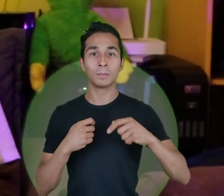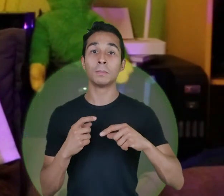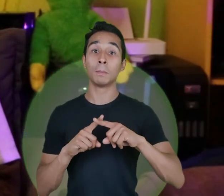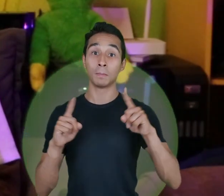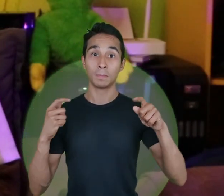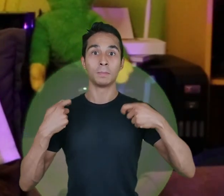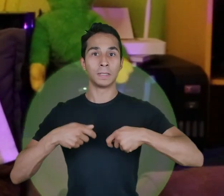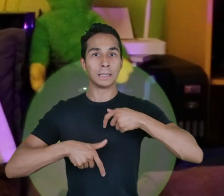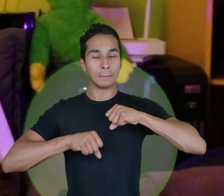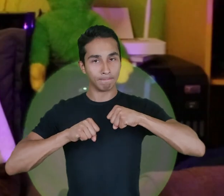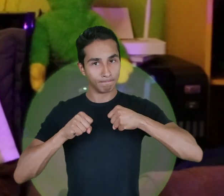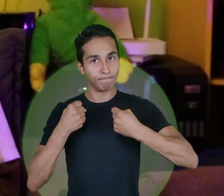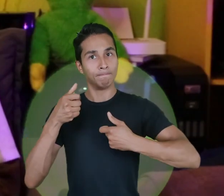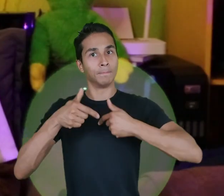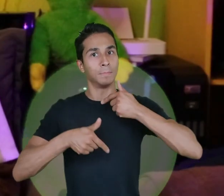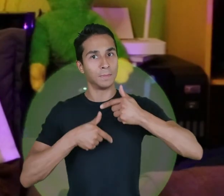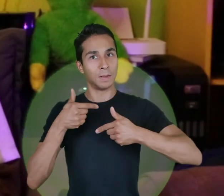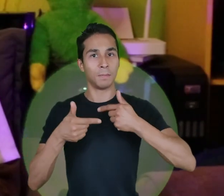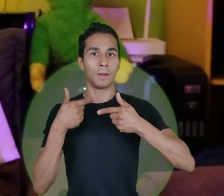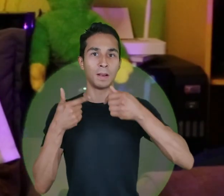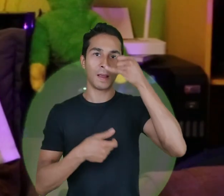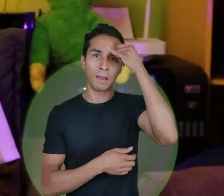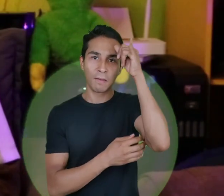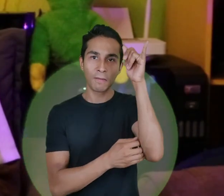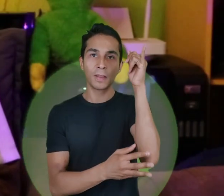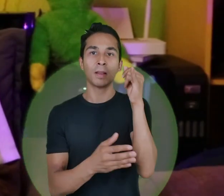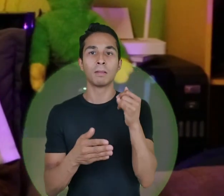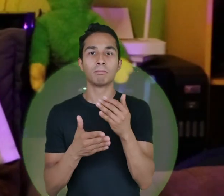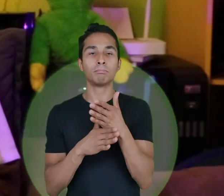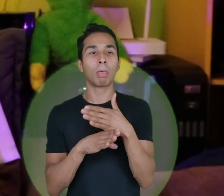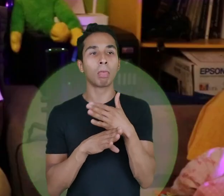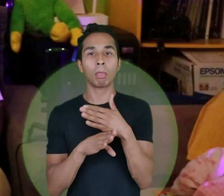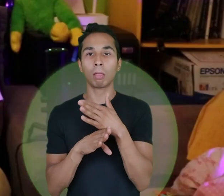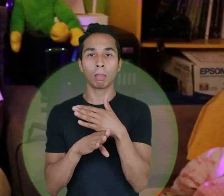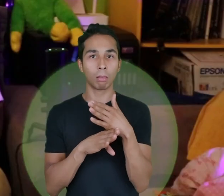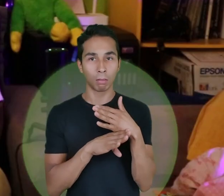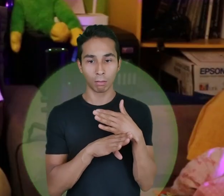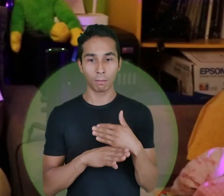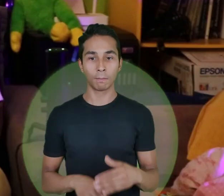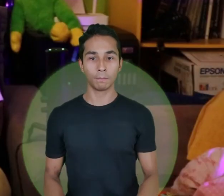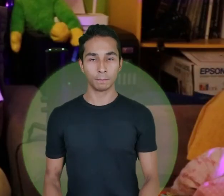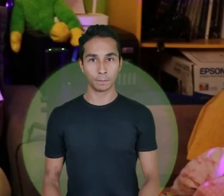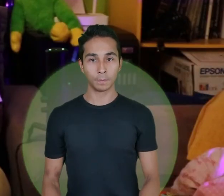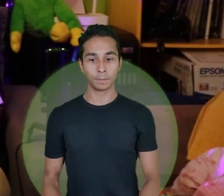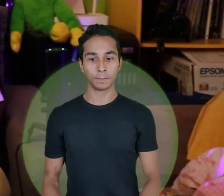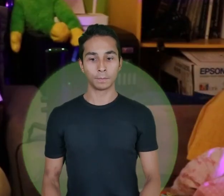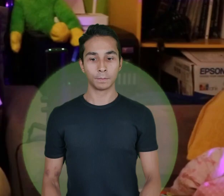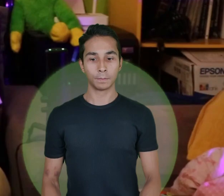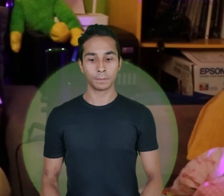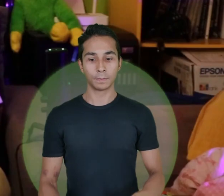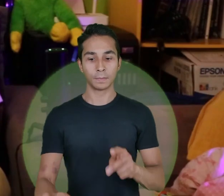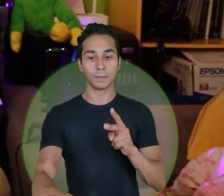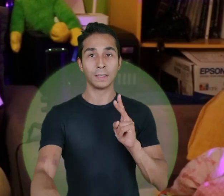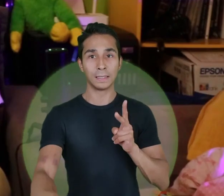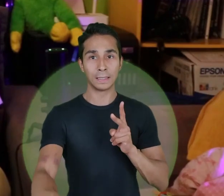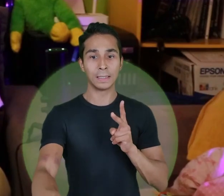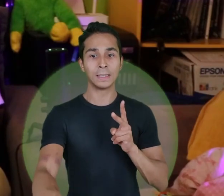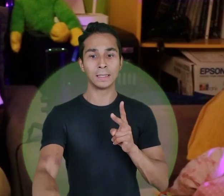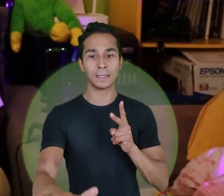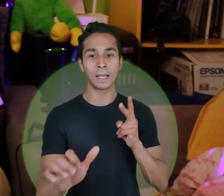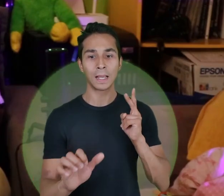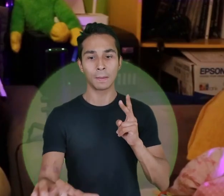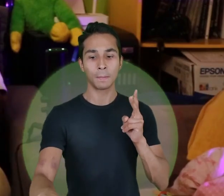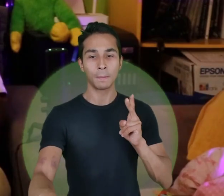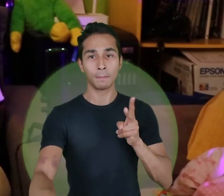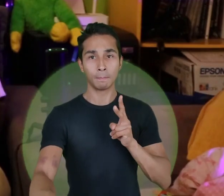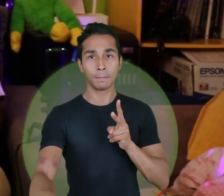todo um trabalho ali em cima para você também não nadar na praia, né. Exatamente, é como você tá sempre em atividade, sempre em evidência, tipo